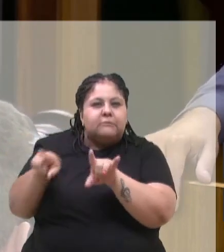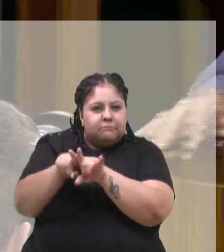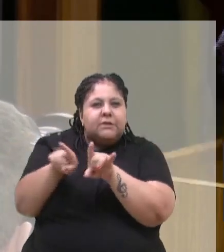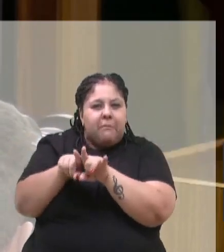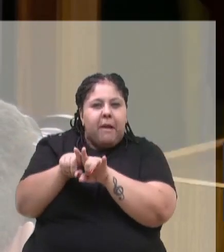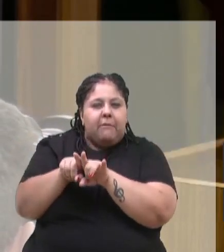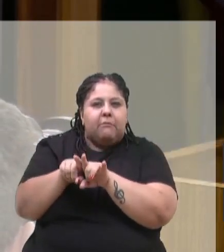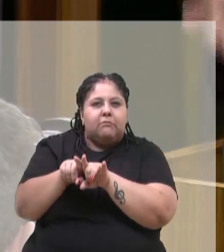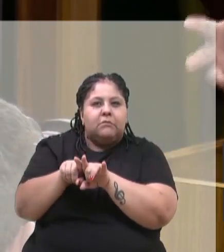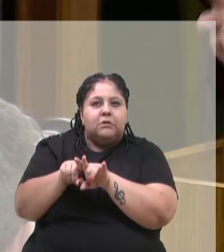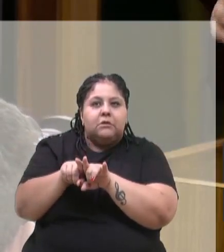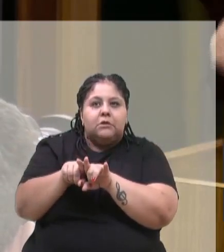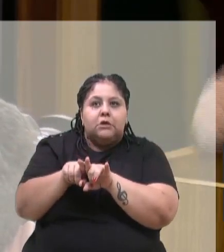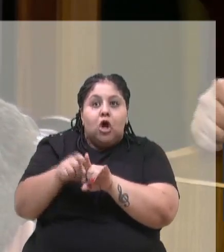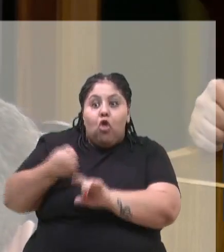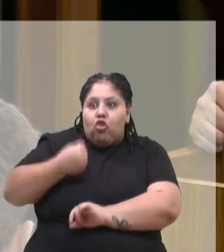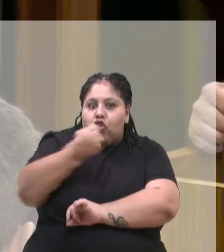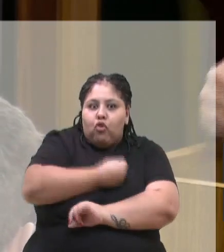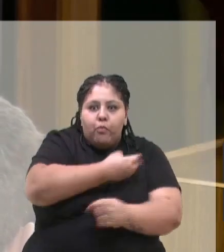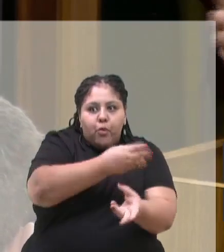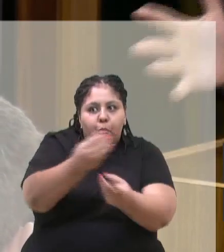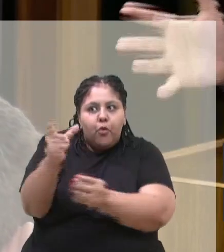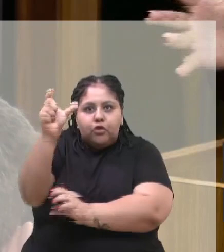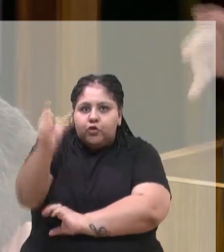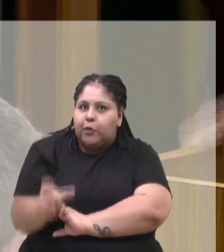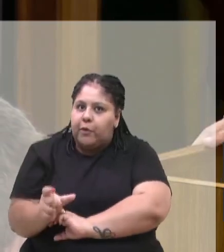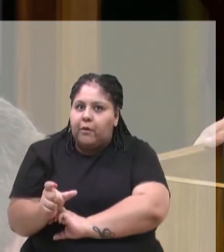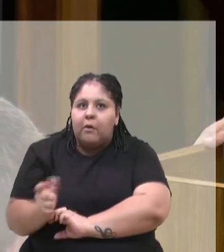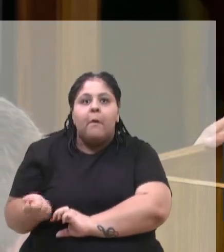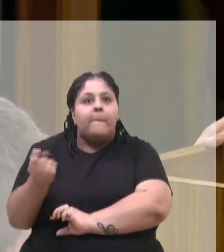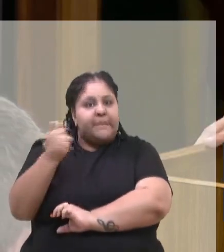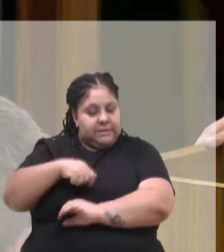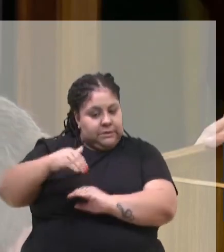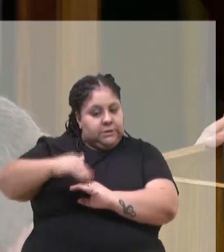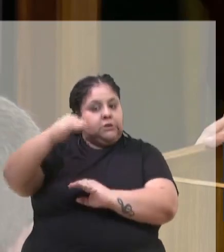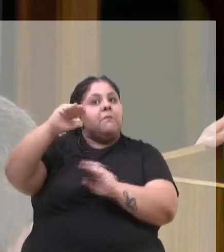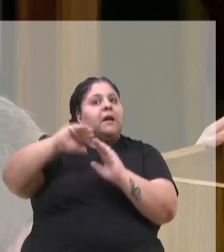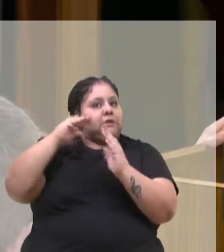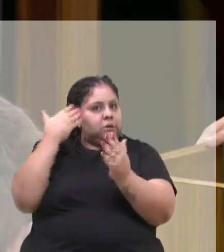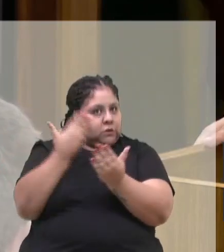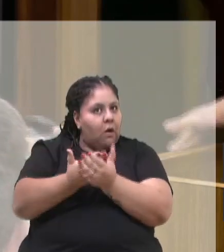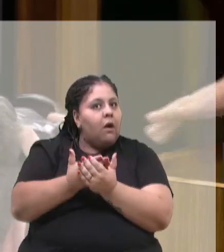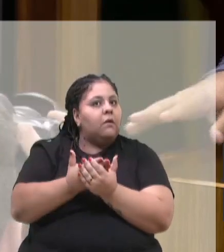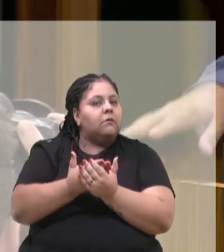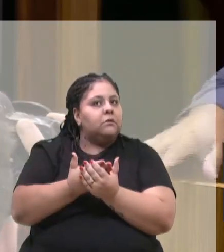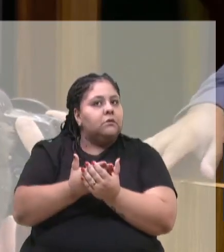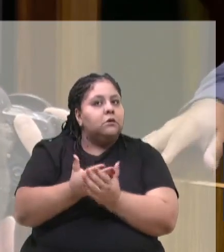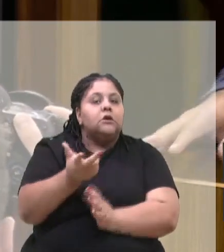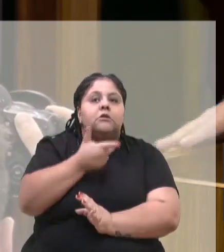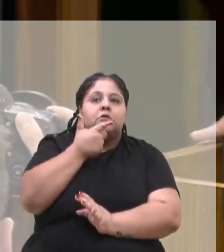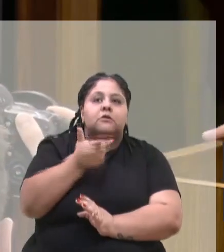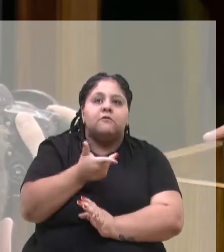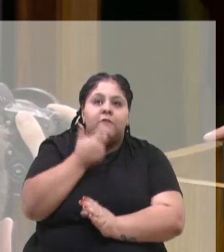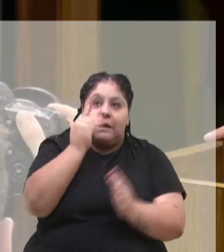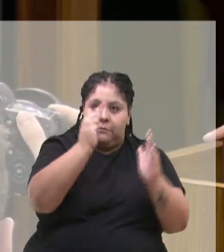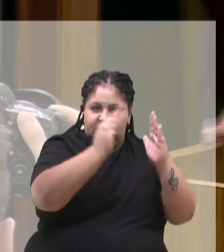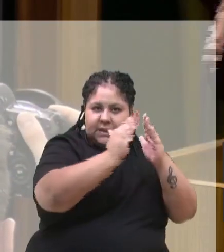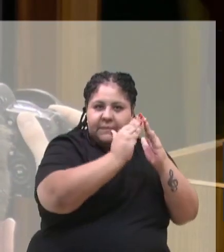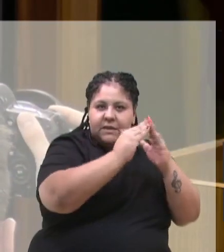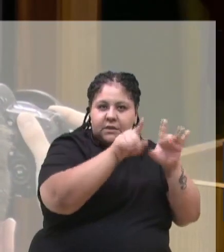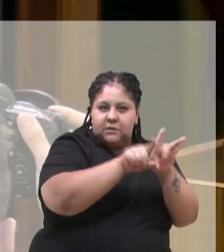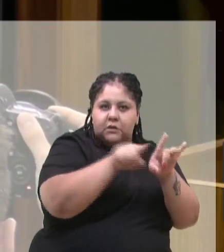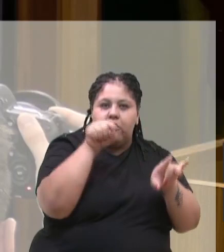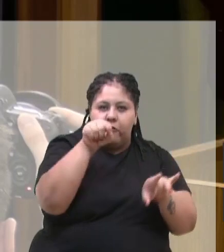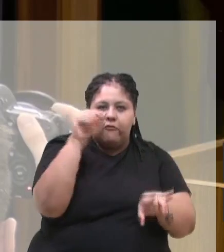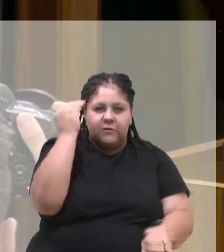de Maio, um número enorme de pessoas. Precisa de mais escola. Falamos da questão da habitação.